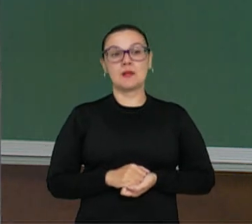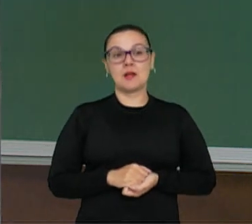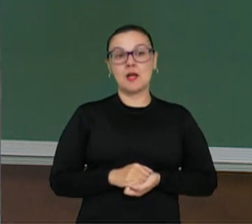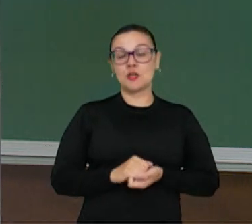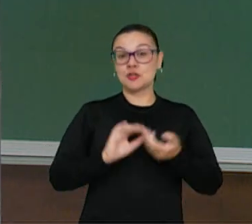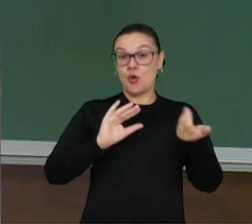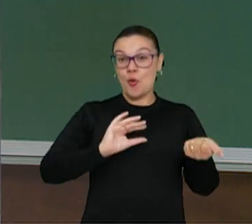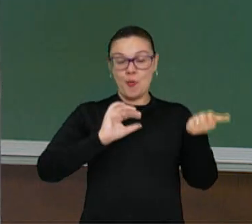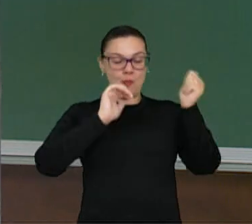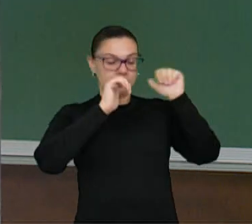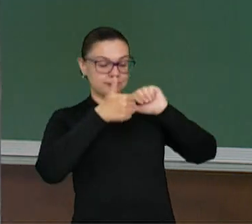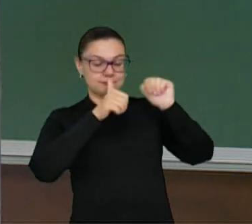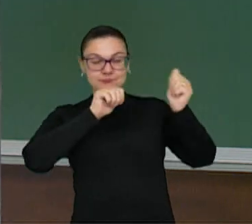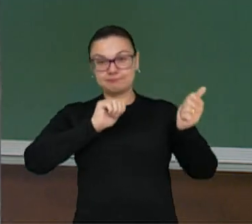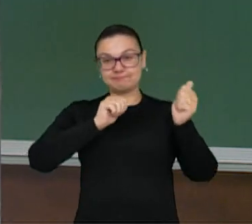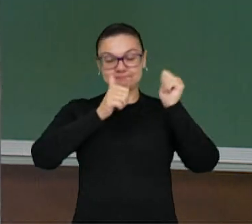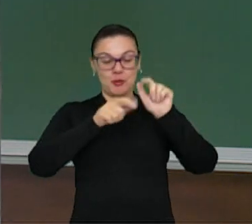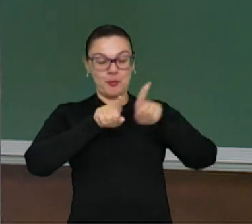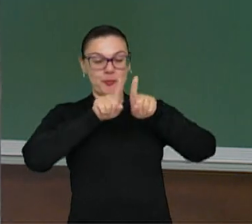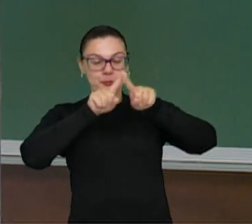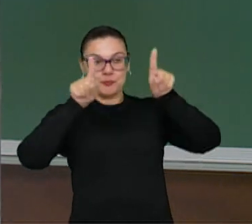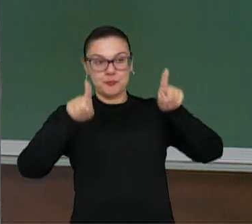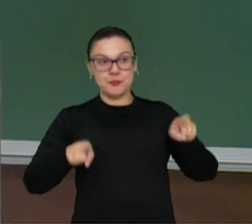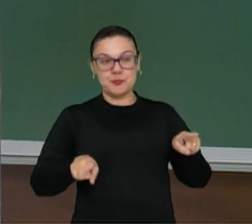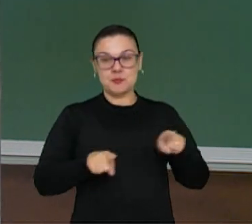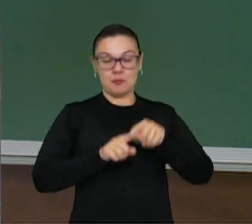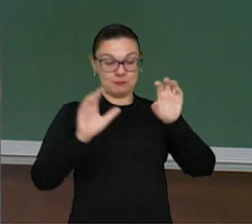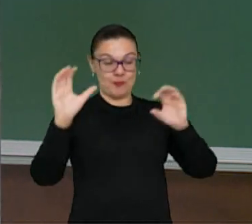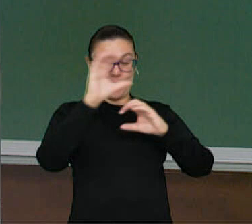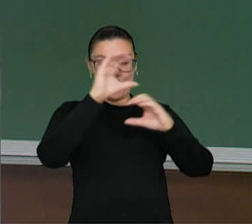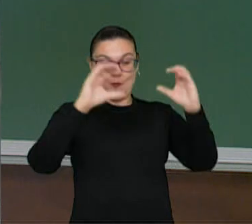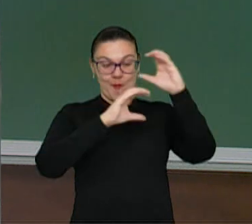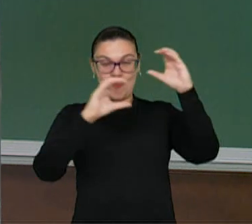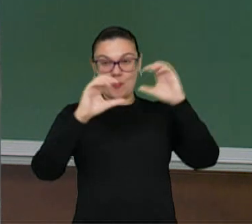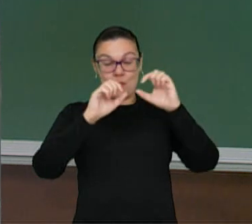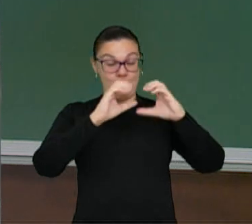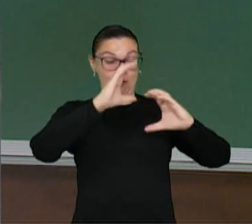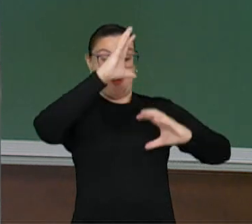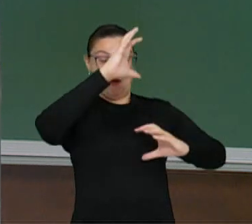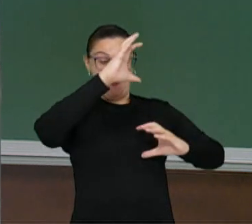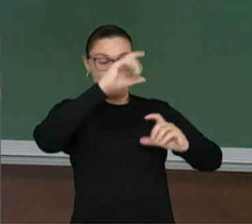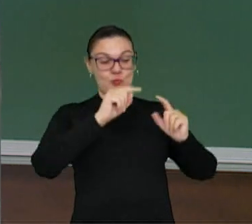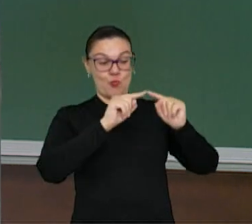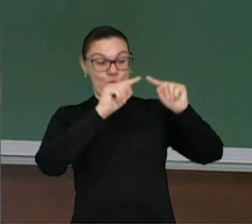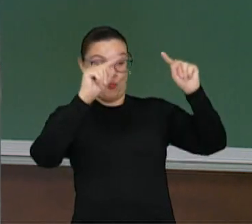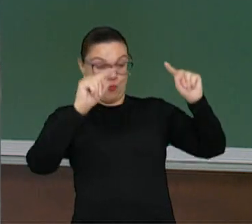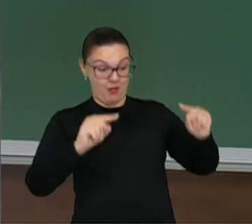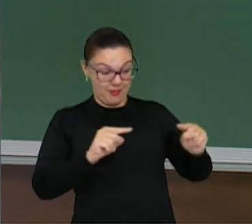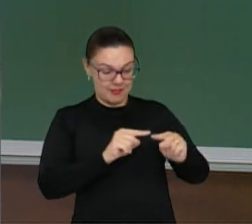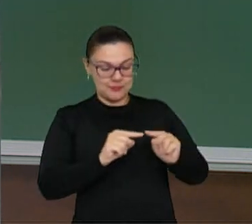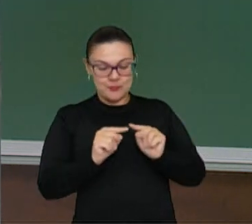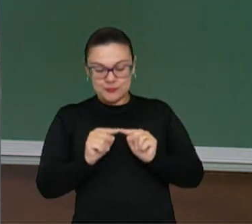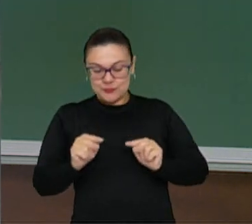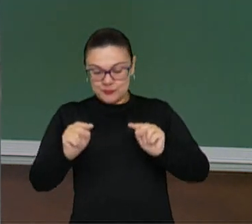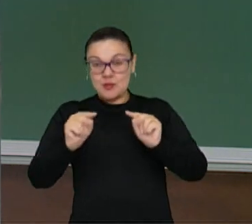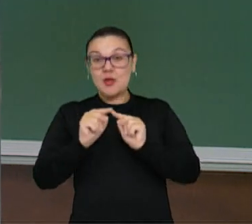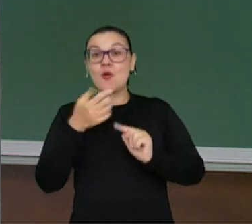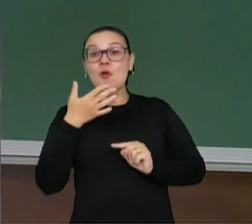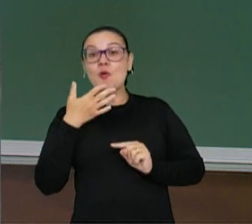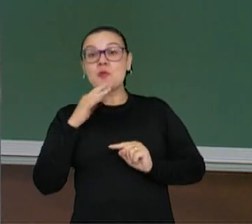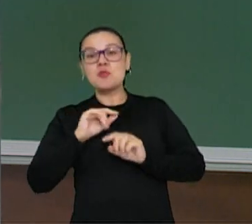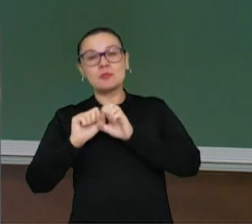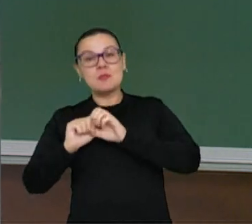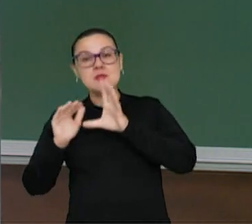diagramação versátil dos quadros, né? Sempre bem, pode ser um maior, outro menor, um, né, mais colorido, outro